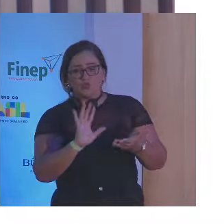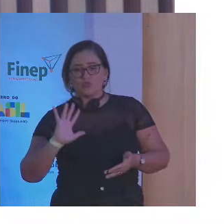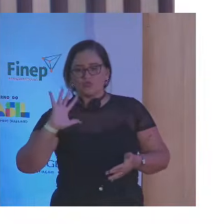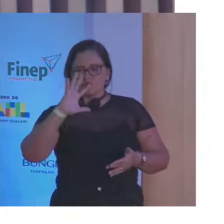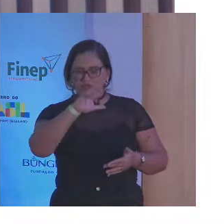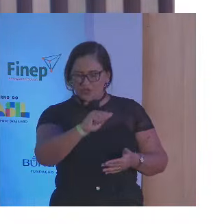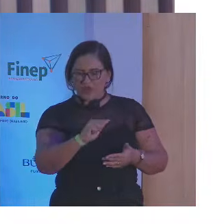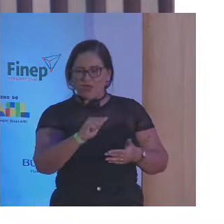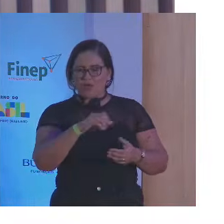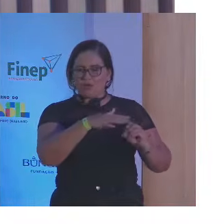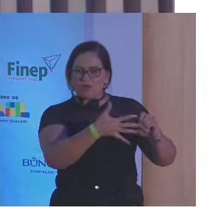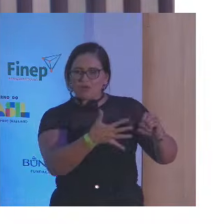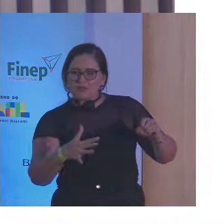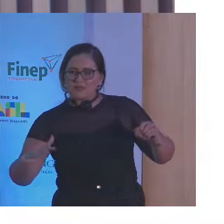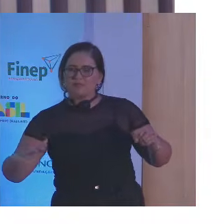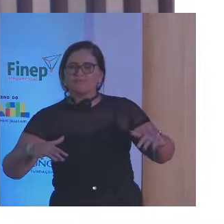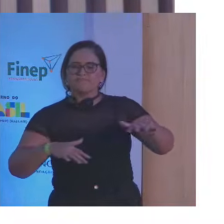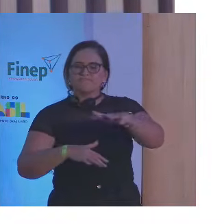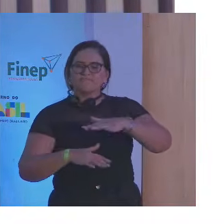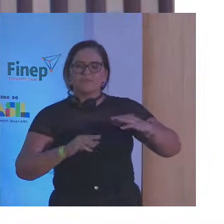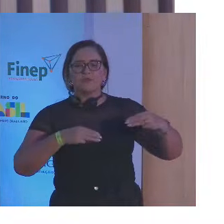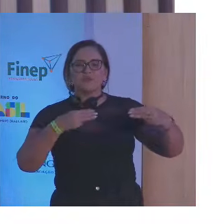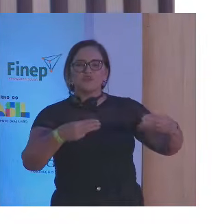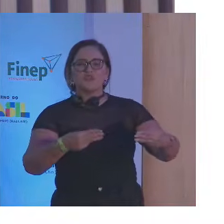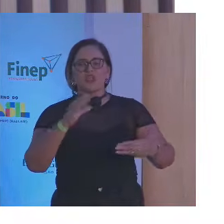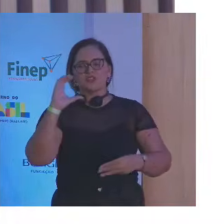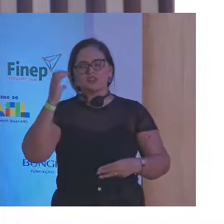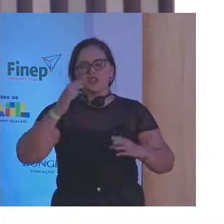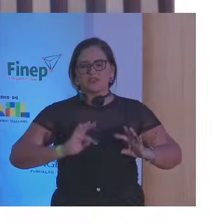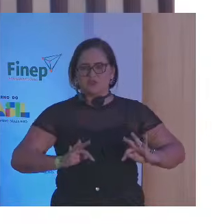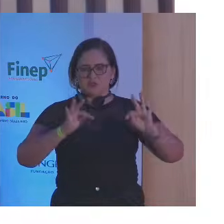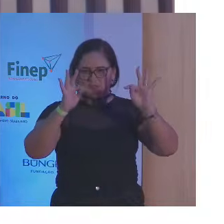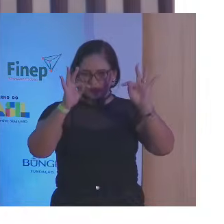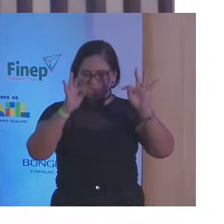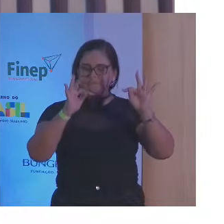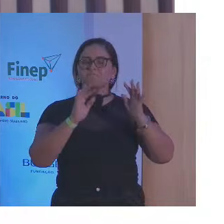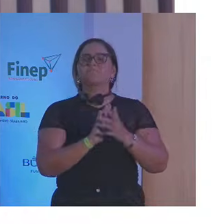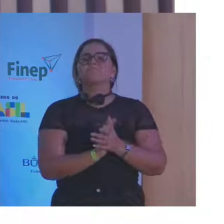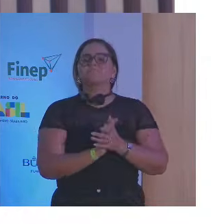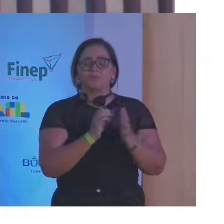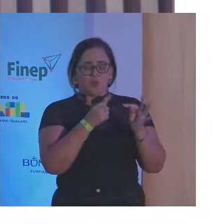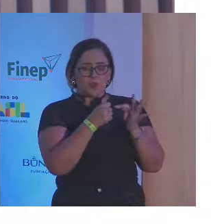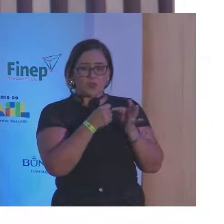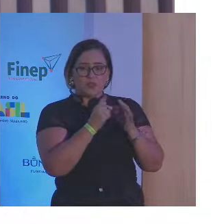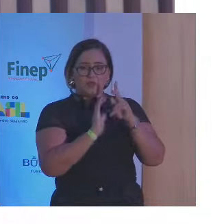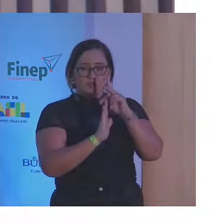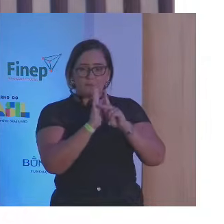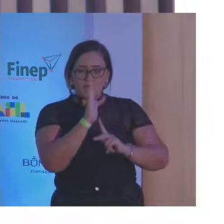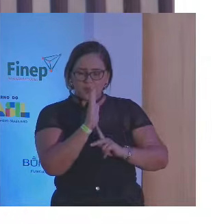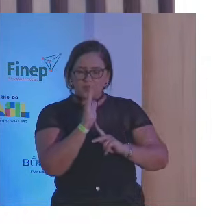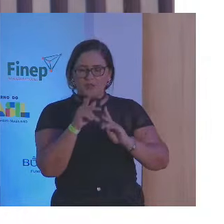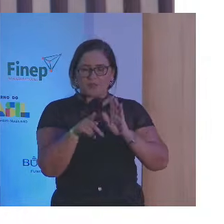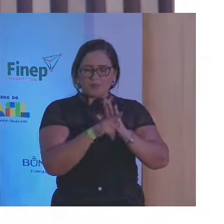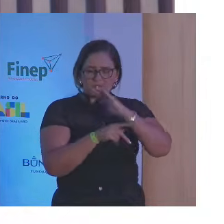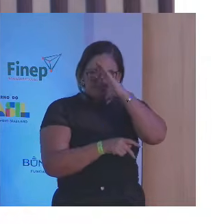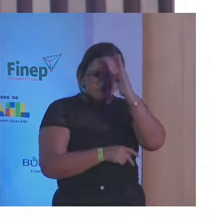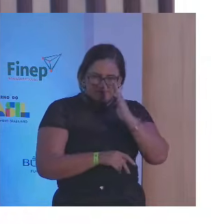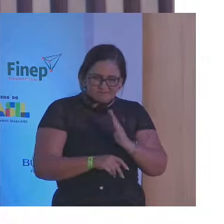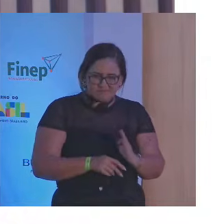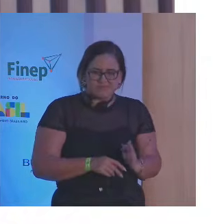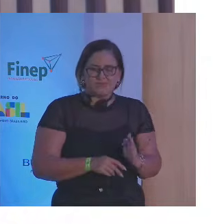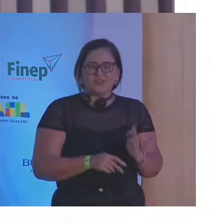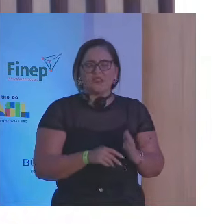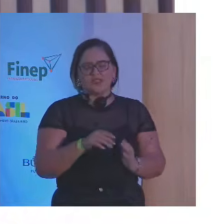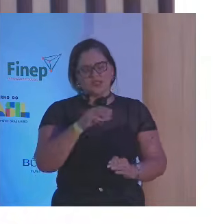Oceanos, Antártica e Geociência do Ministério de Ciência, Tecnologia e Inovação, e como técnico do Programa Antártico Brasileiro